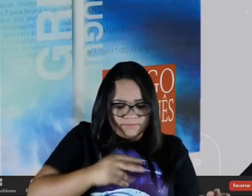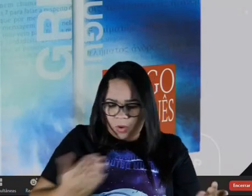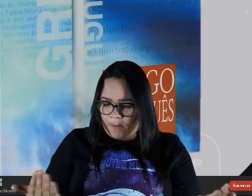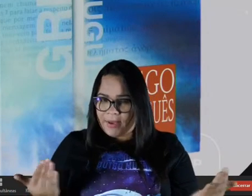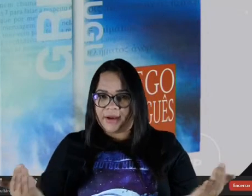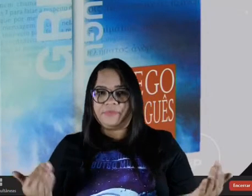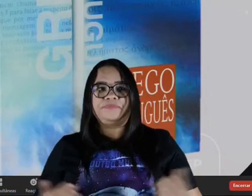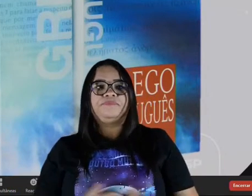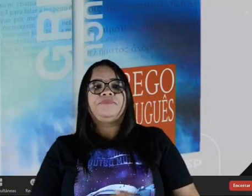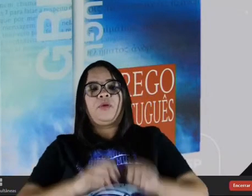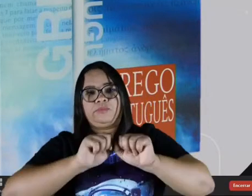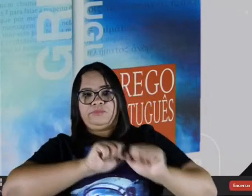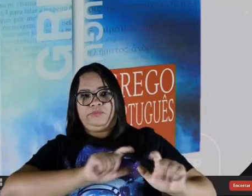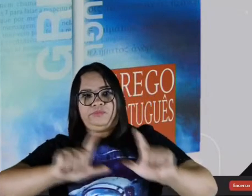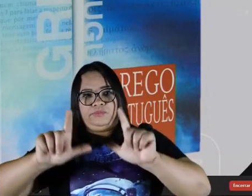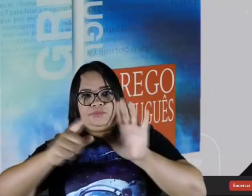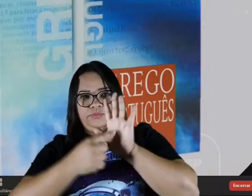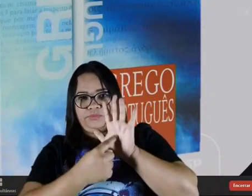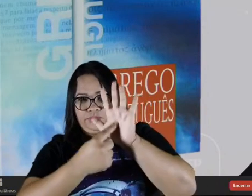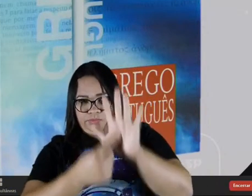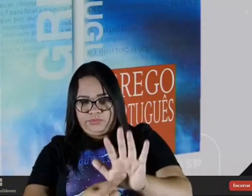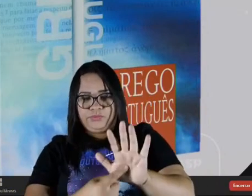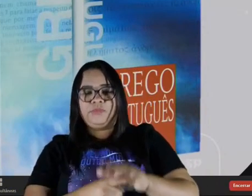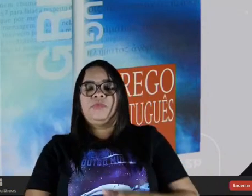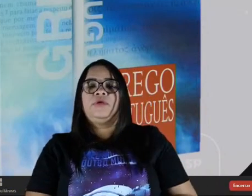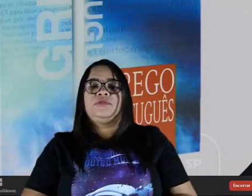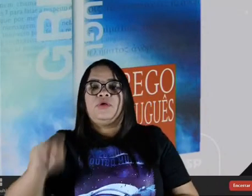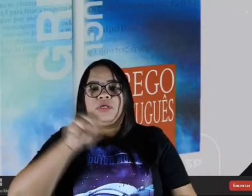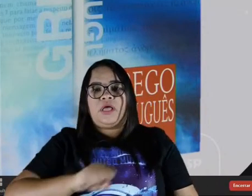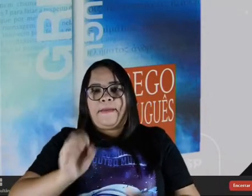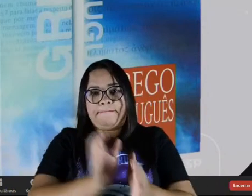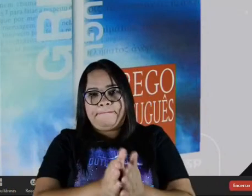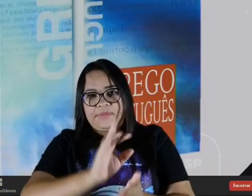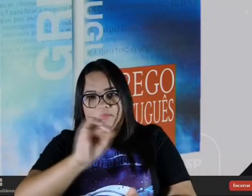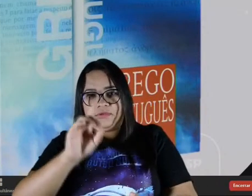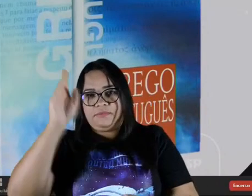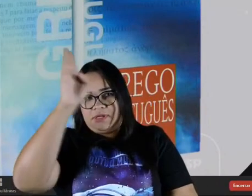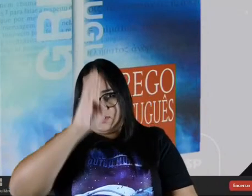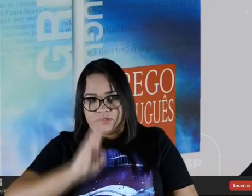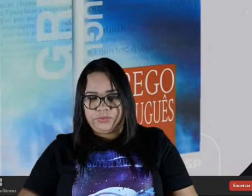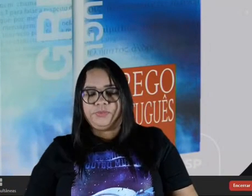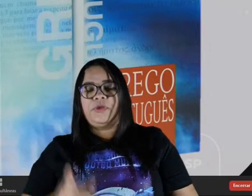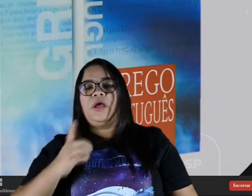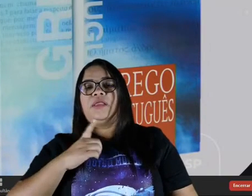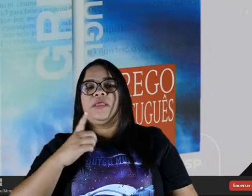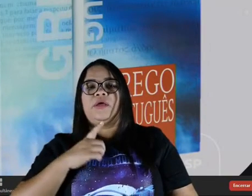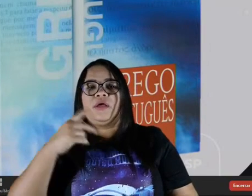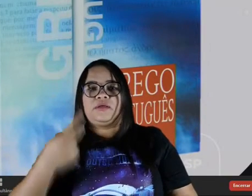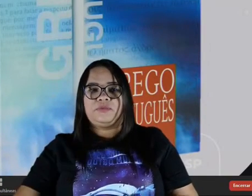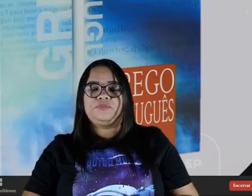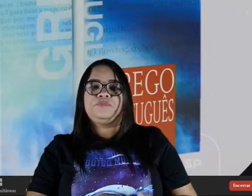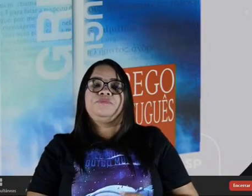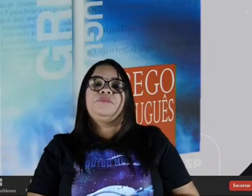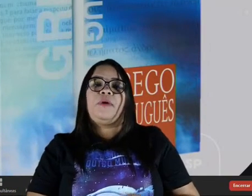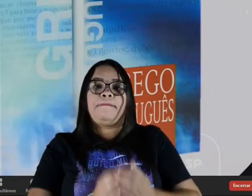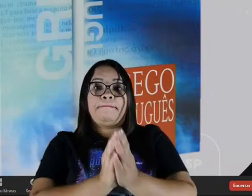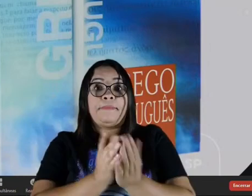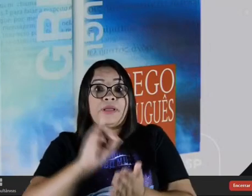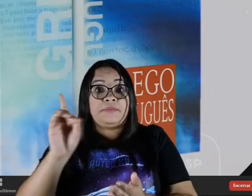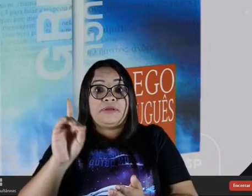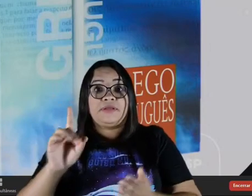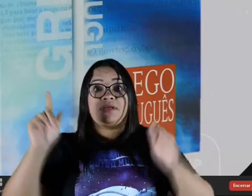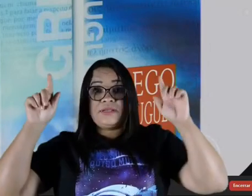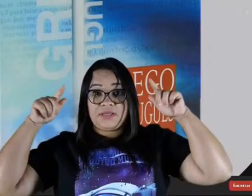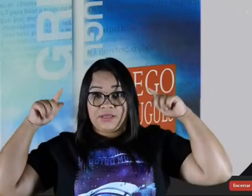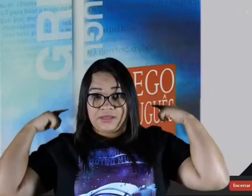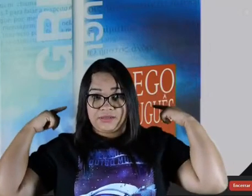aí na tela. A Sociedade Bíblica do Brasil lançou aqui, em nosso país, uma Bíblia